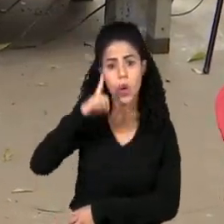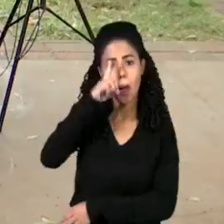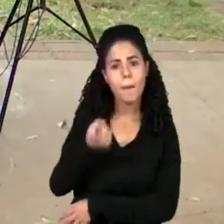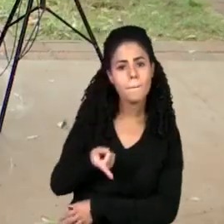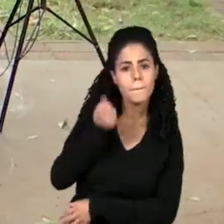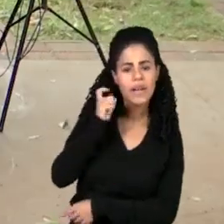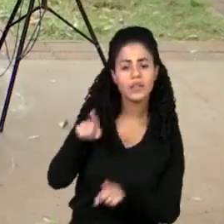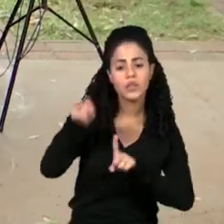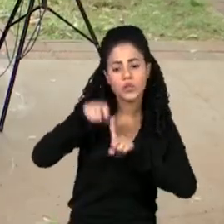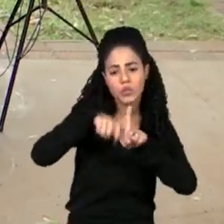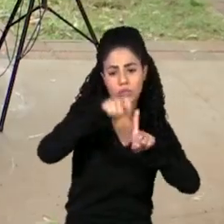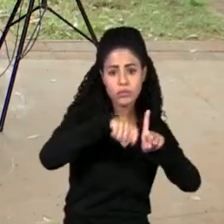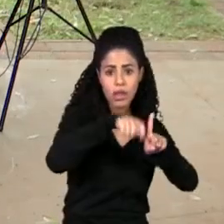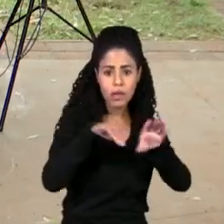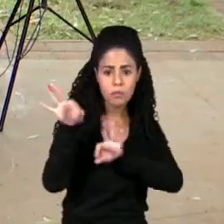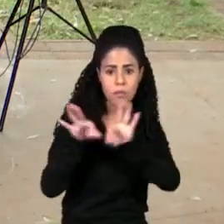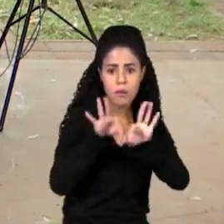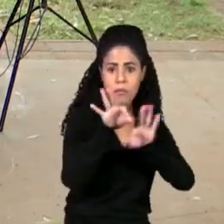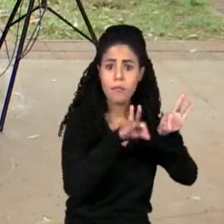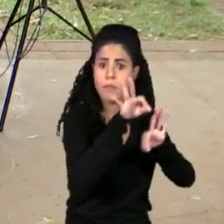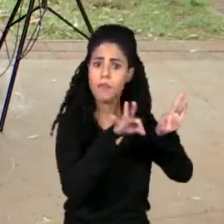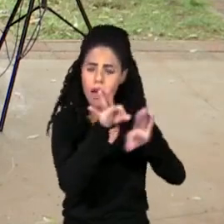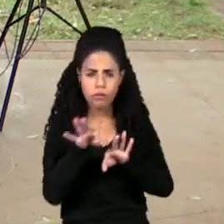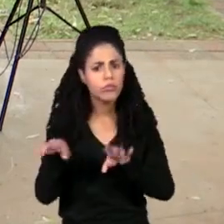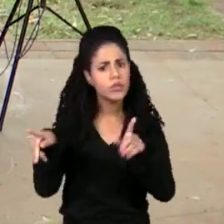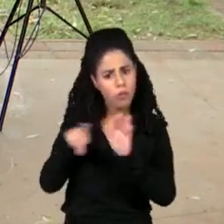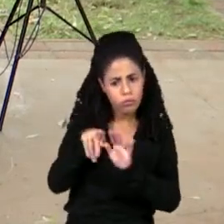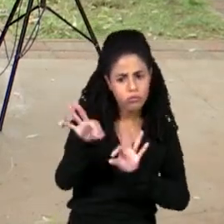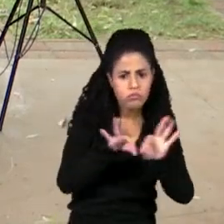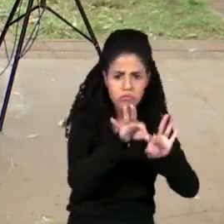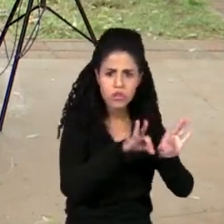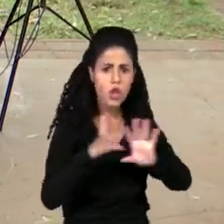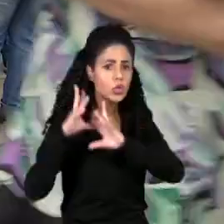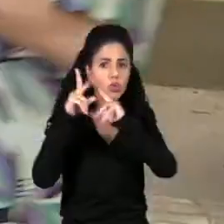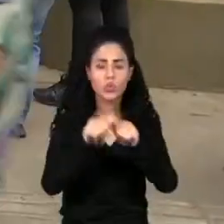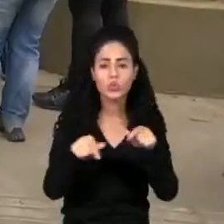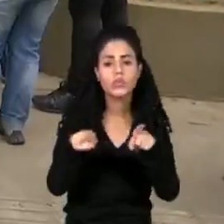mês, organizado pela Oboré Projetos Especiais, Colibri